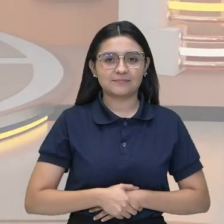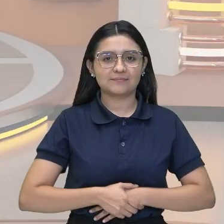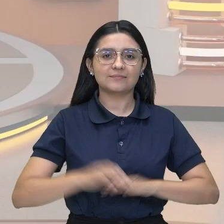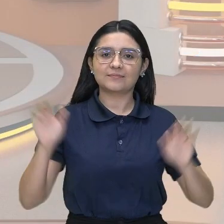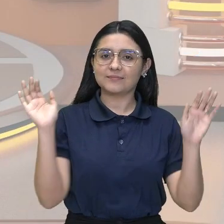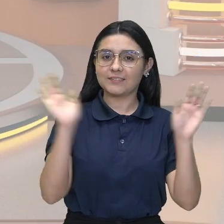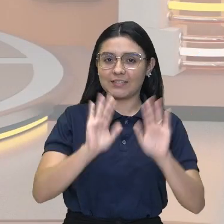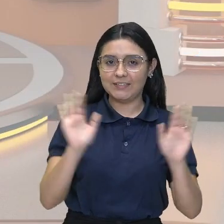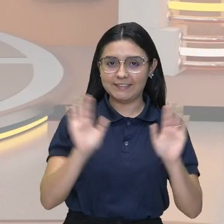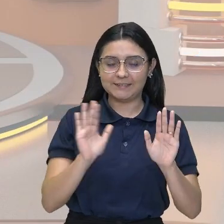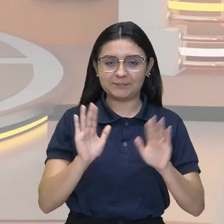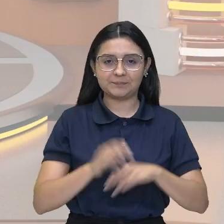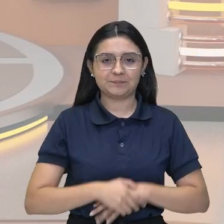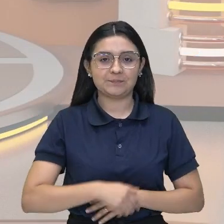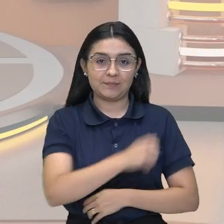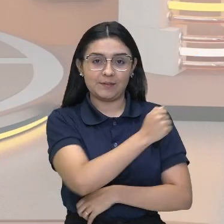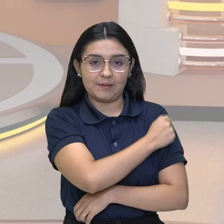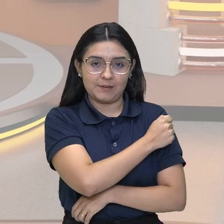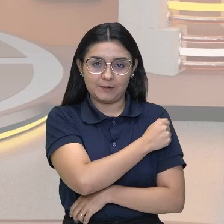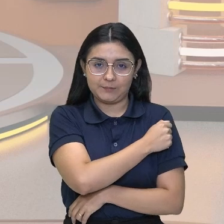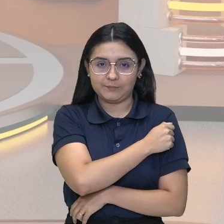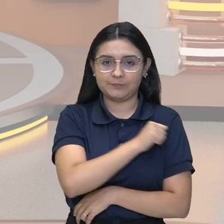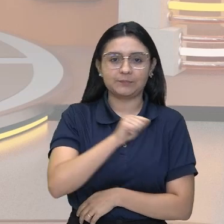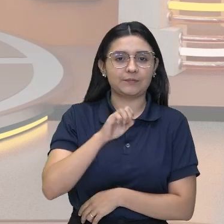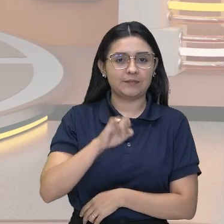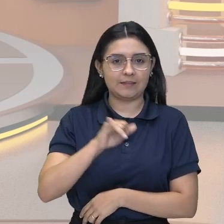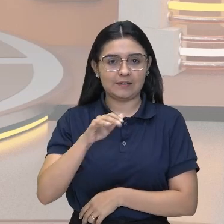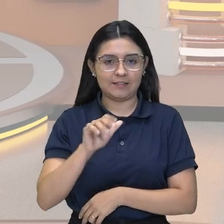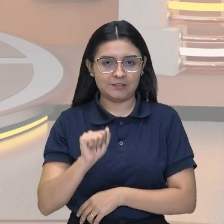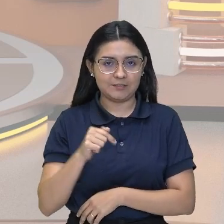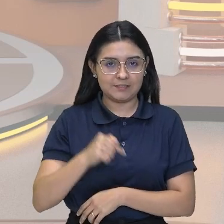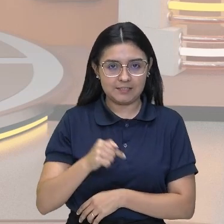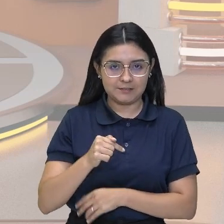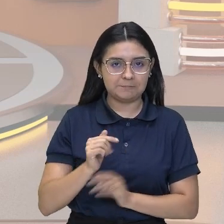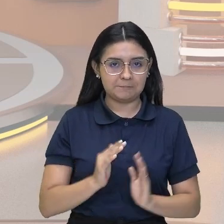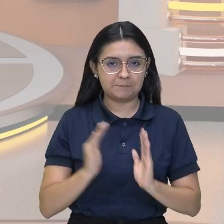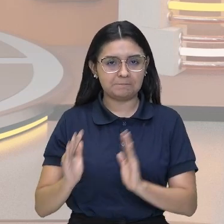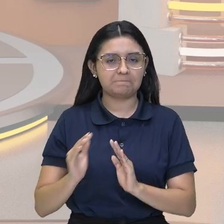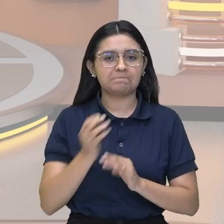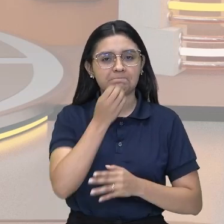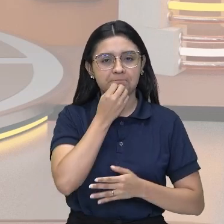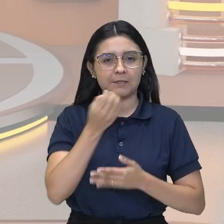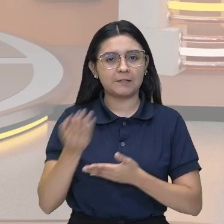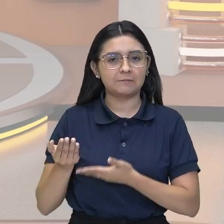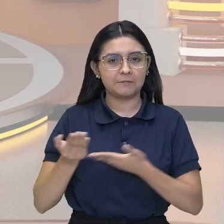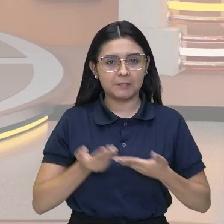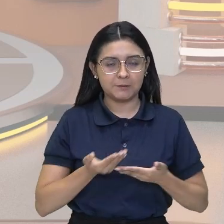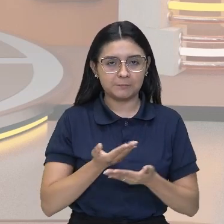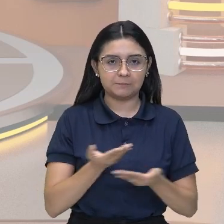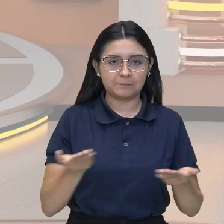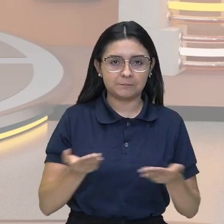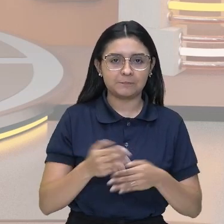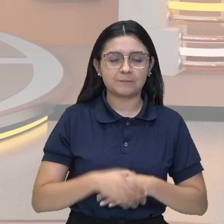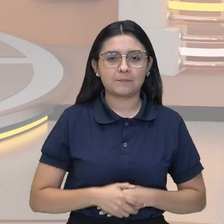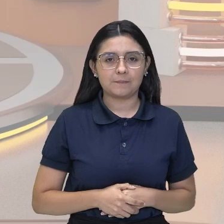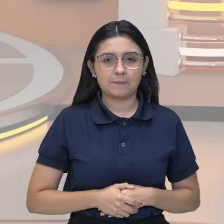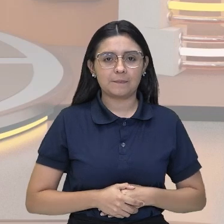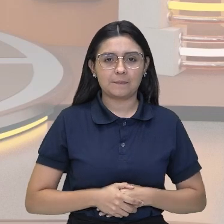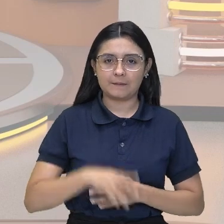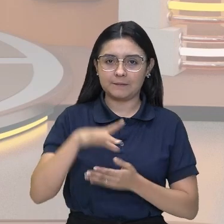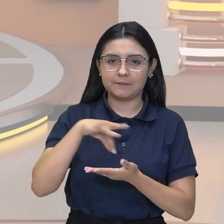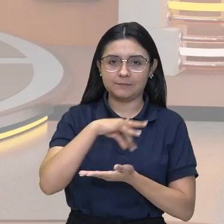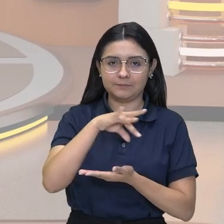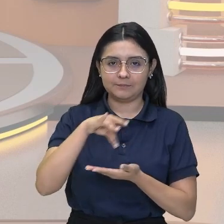Olá, turma da EJA Sétima Etapa, sejam todos e todos muito bem-vindos e bem-vindas ao Centro de